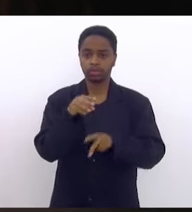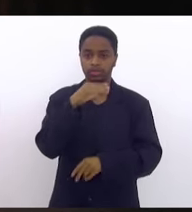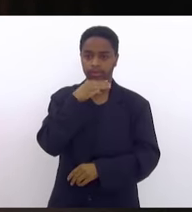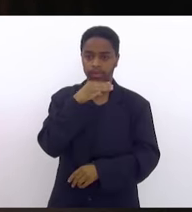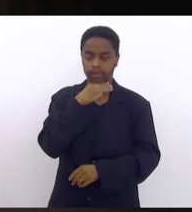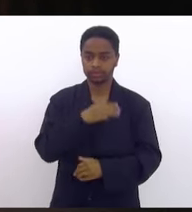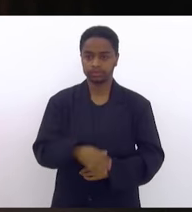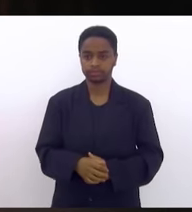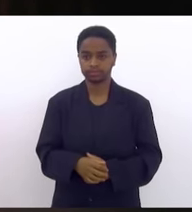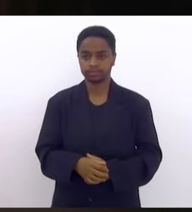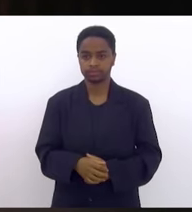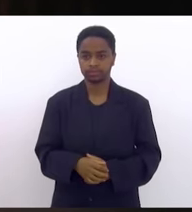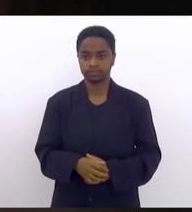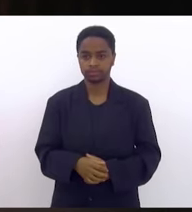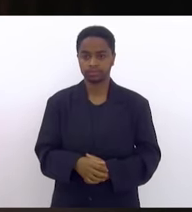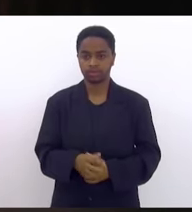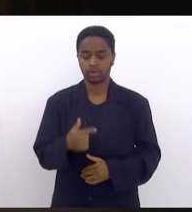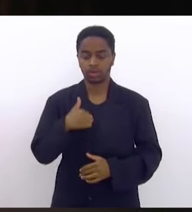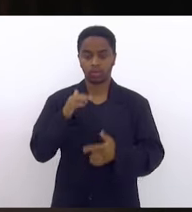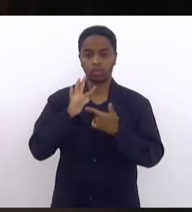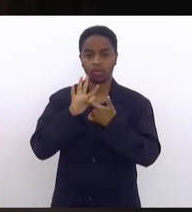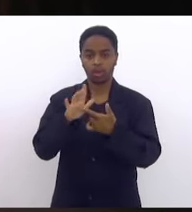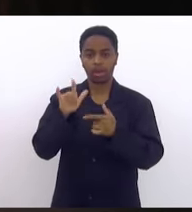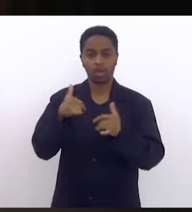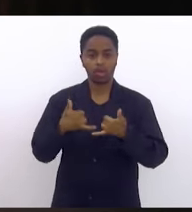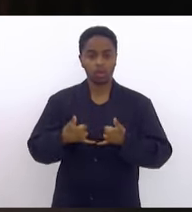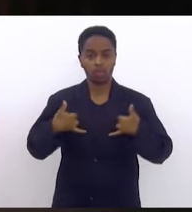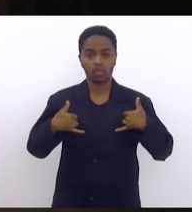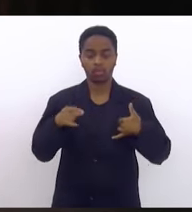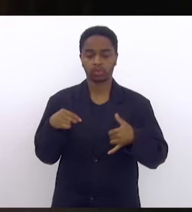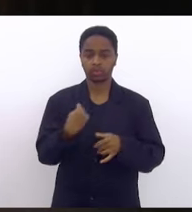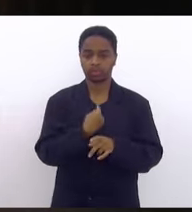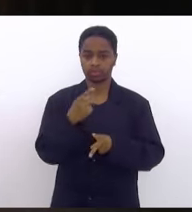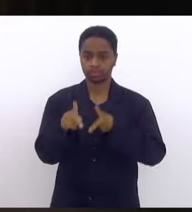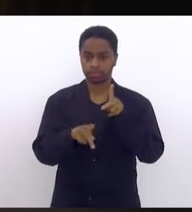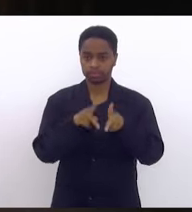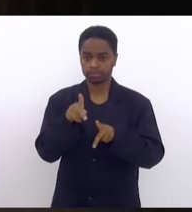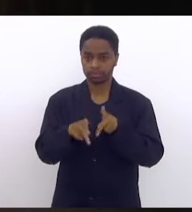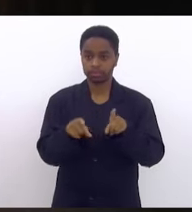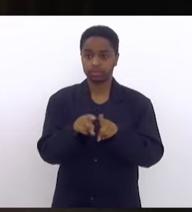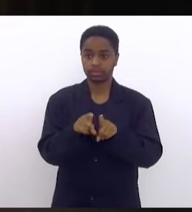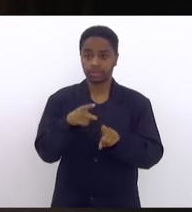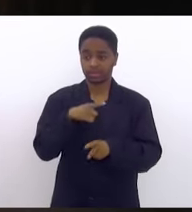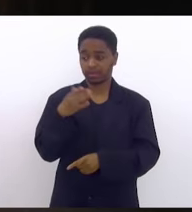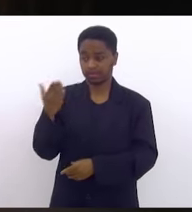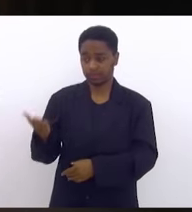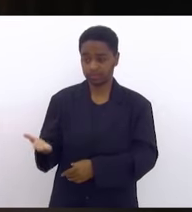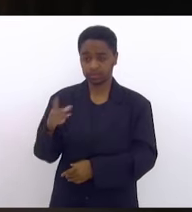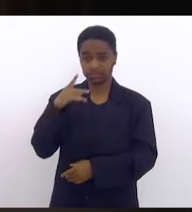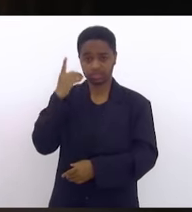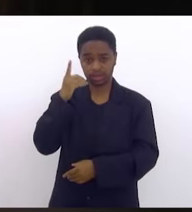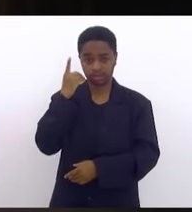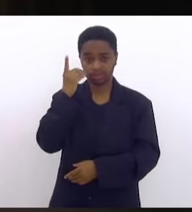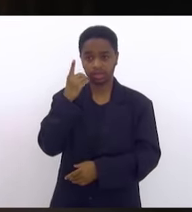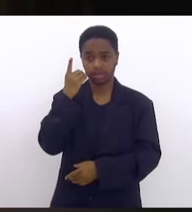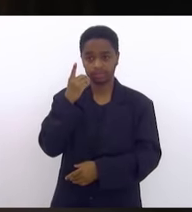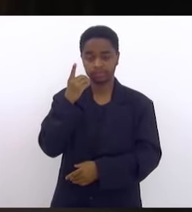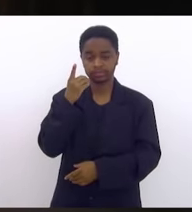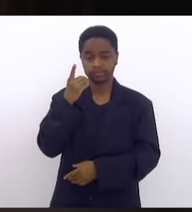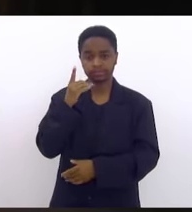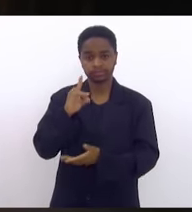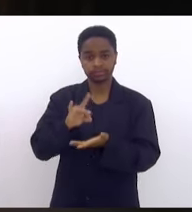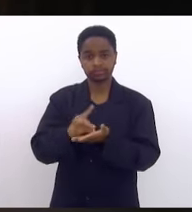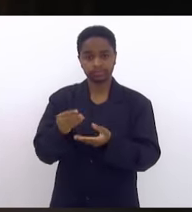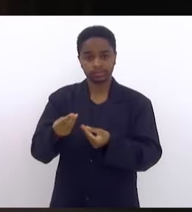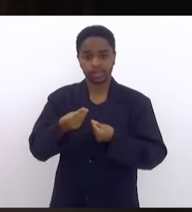Mangaratiba. Eu coloco isso aqui como uma honra para toda a nossa população. E tê-lo como nosso deputado só nos faz